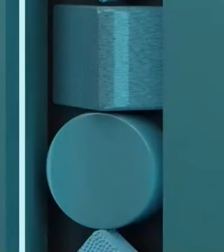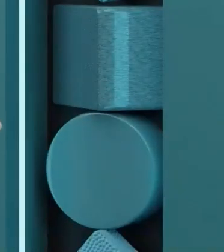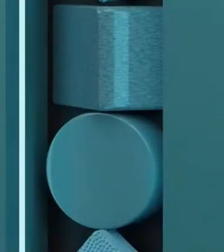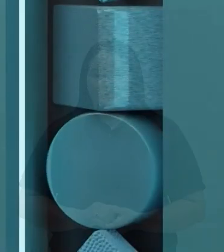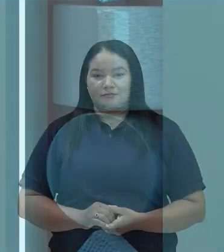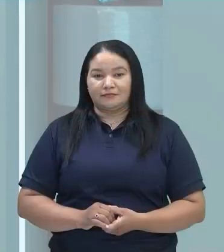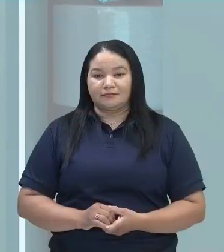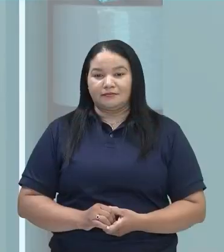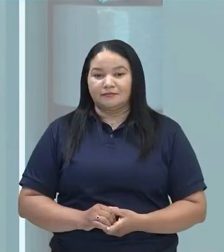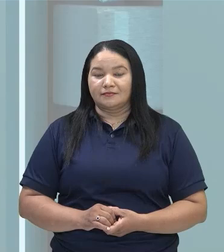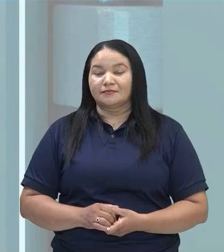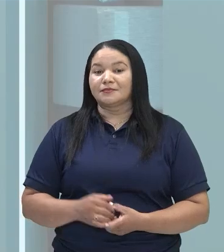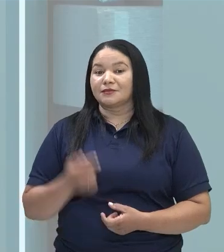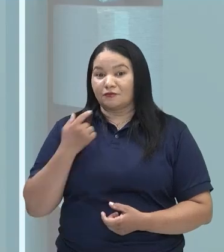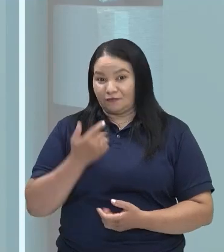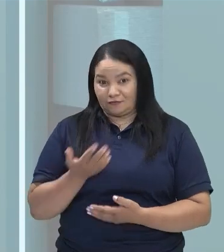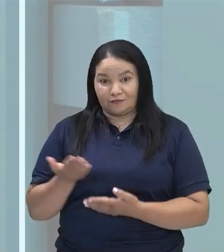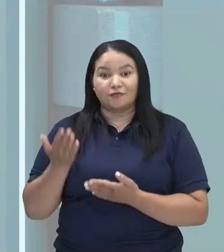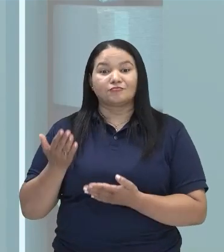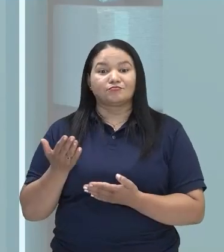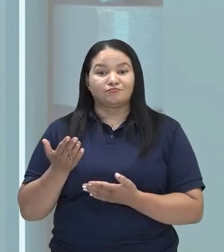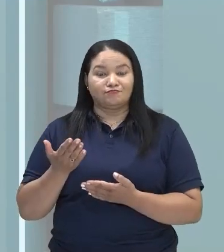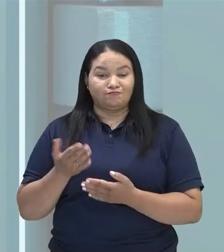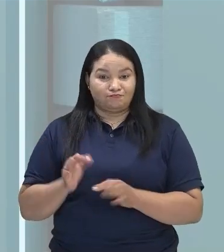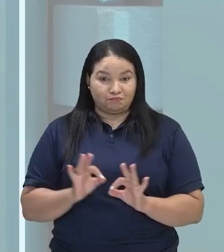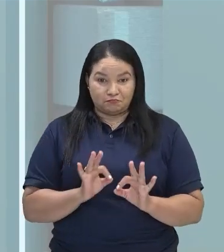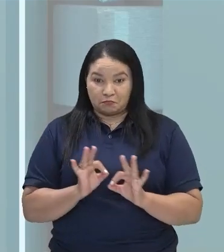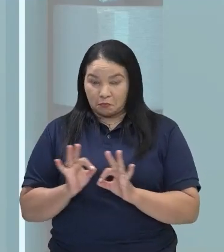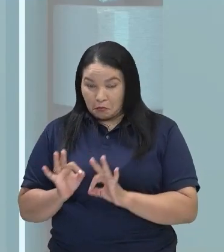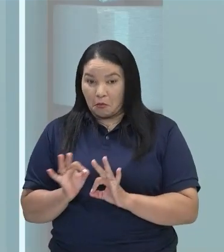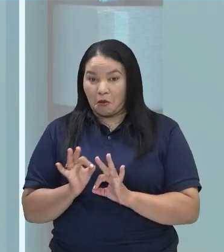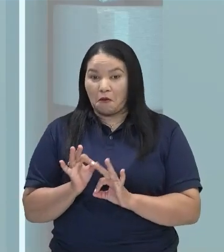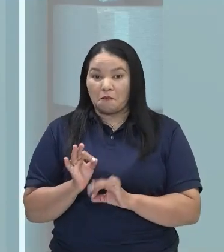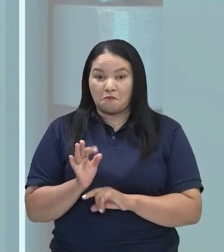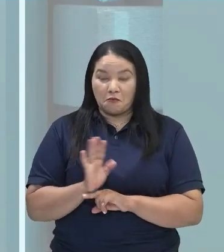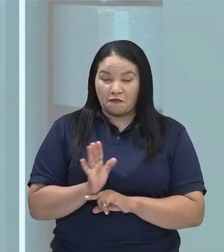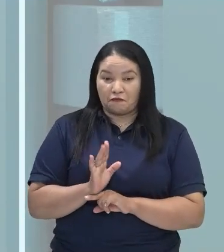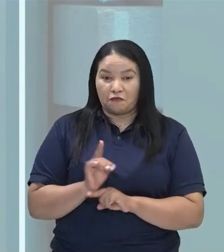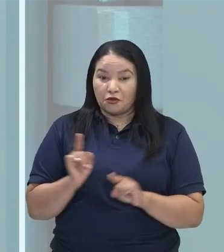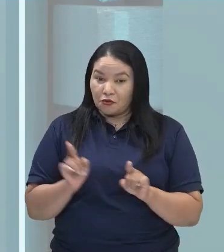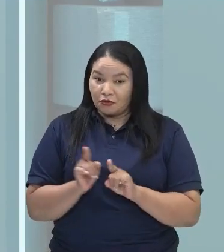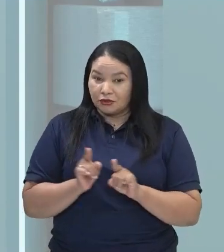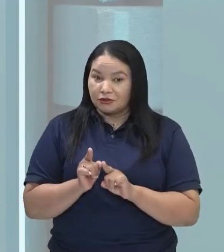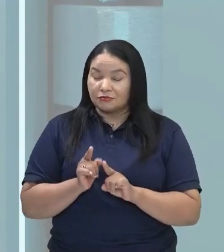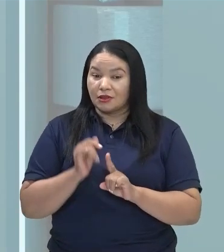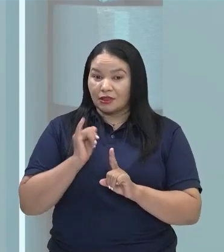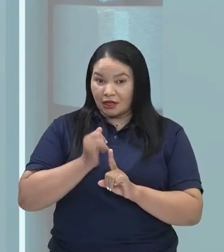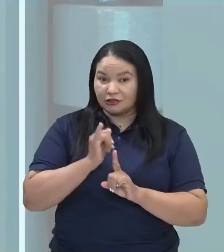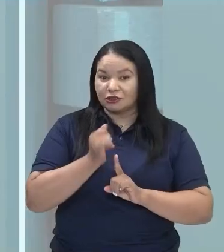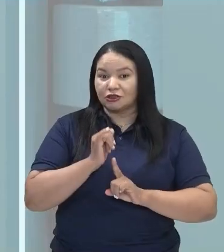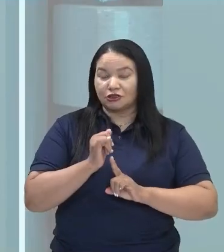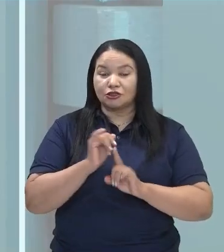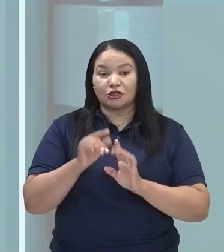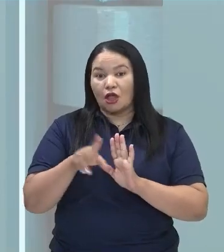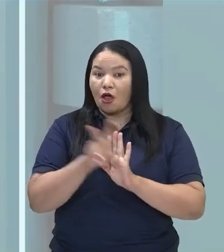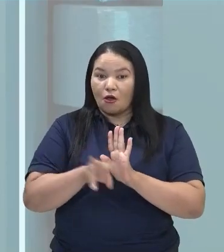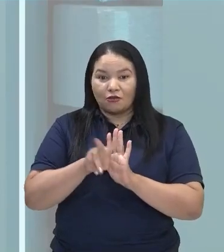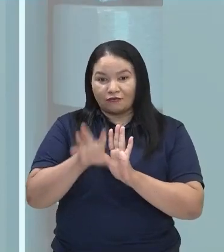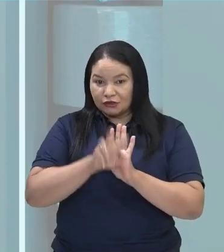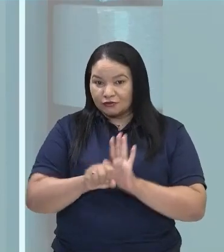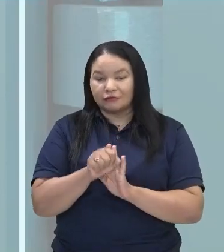Muito bem, então assistimos ao breve vídeo. É uma narrativa audiovisual?